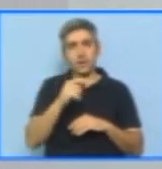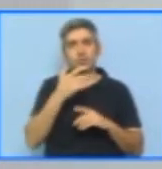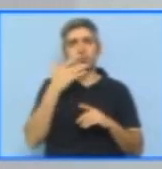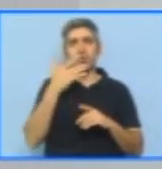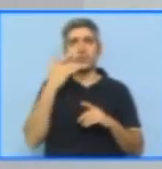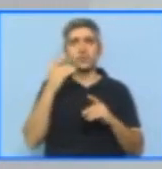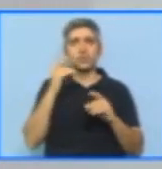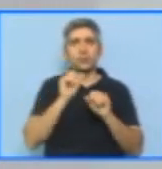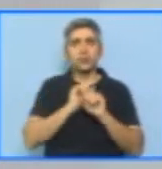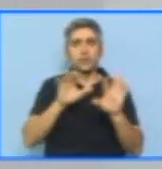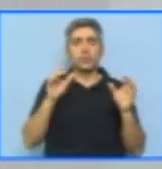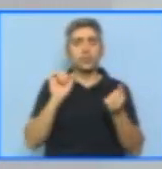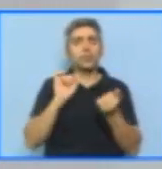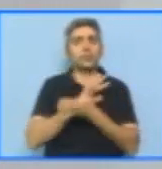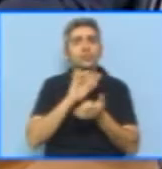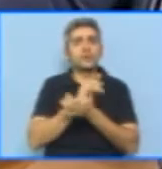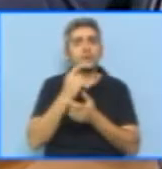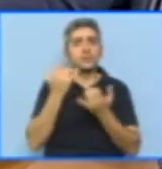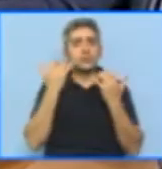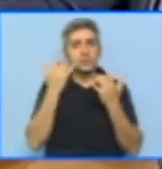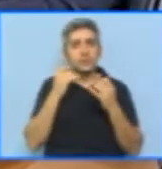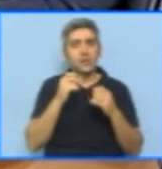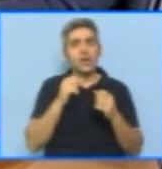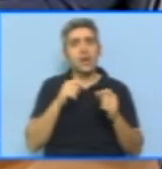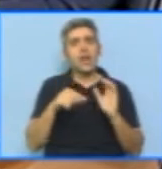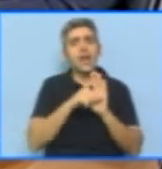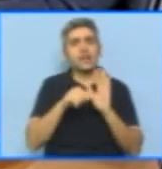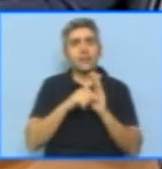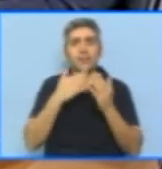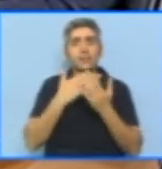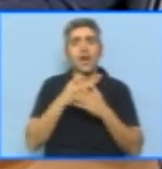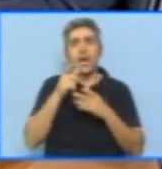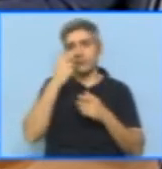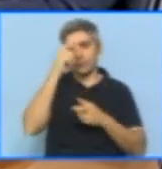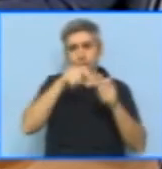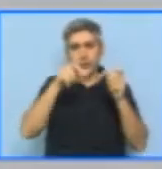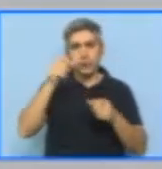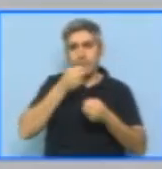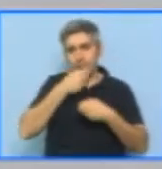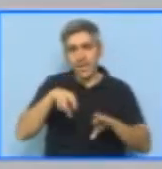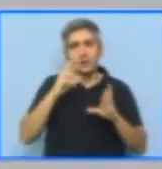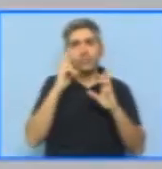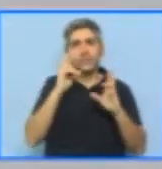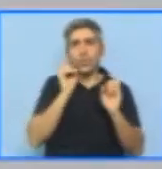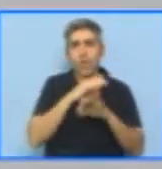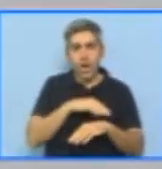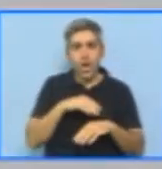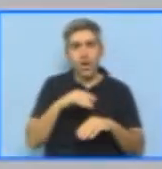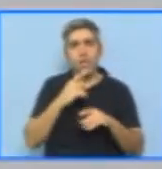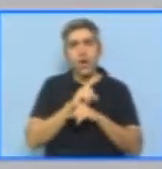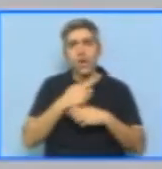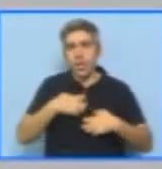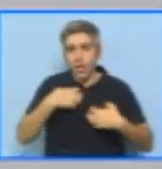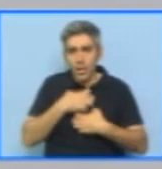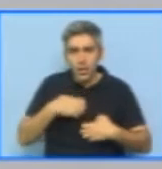excesso de notícias negativas retira a esperança às pessoas, coloca-as numa atitude de apatia, de desespero, de baixar os braços.